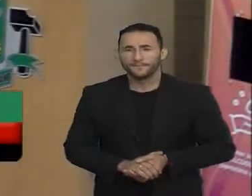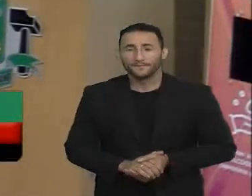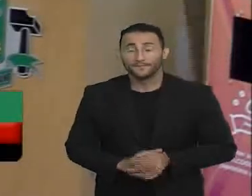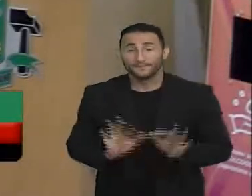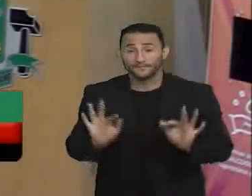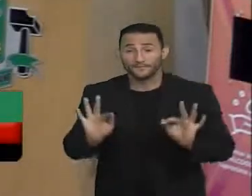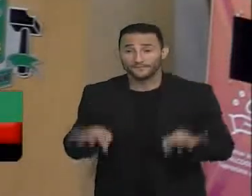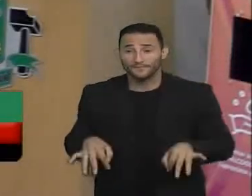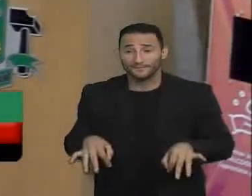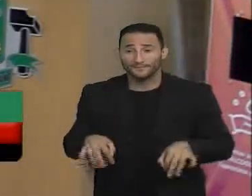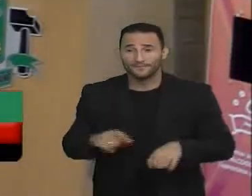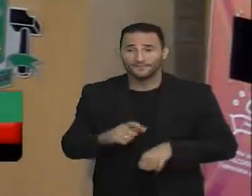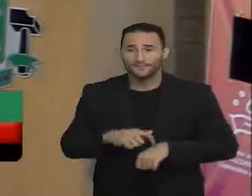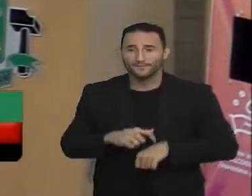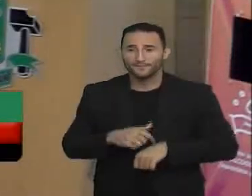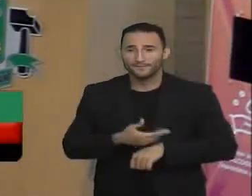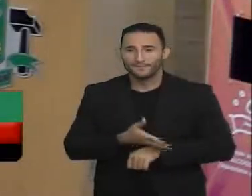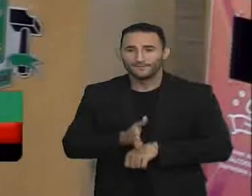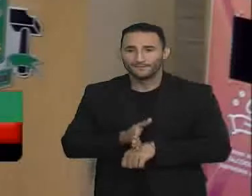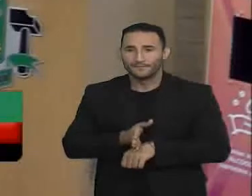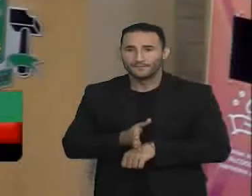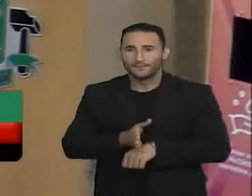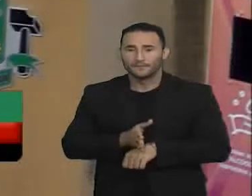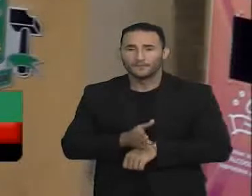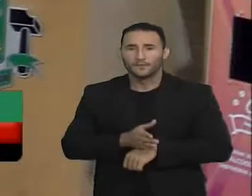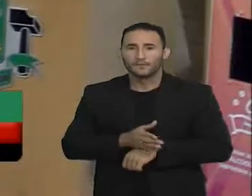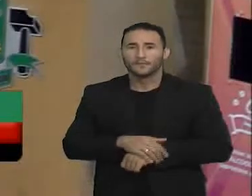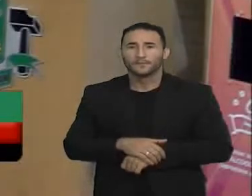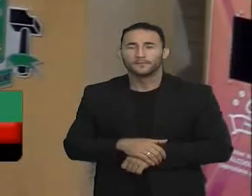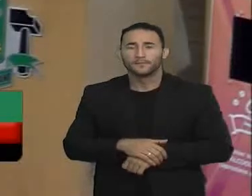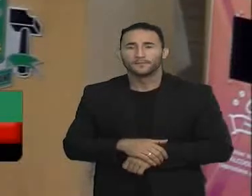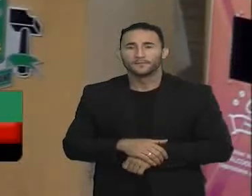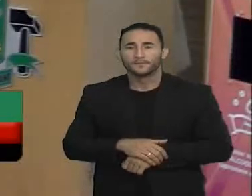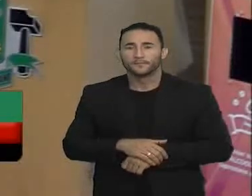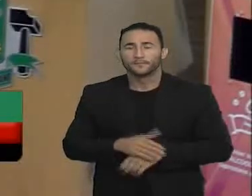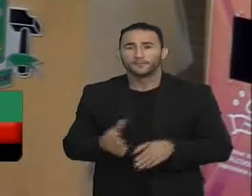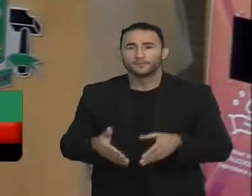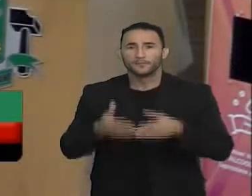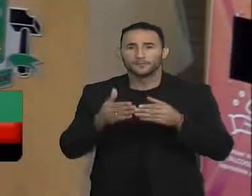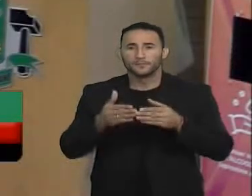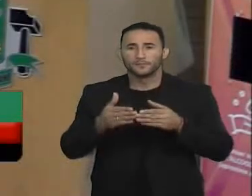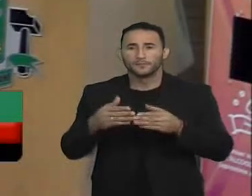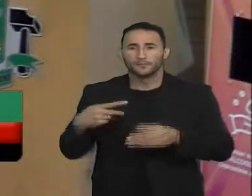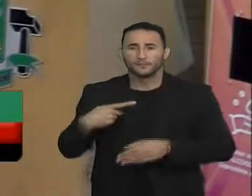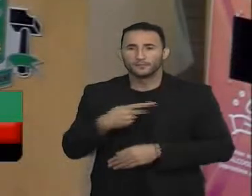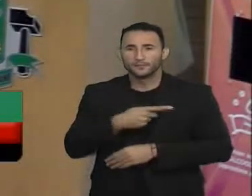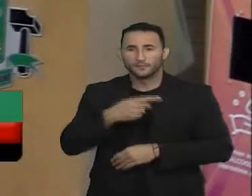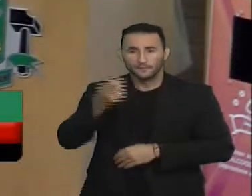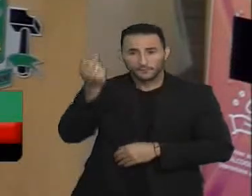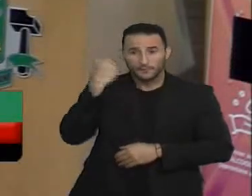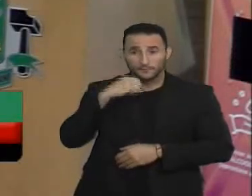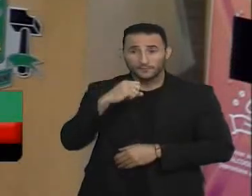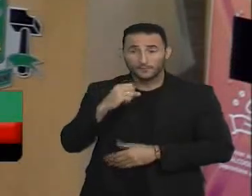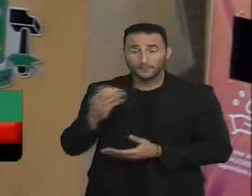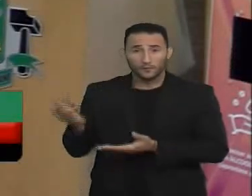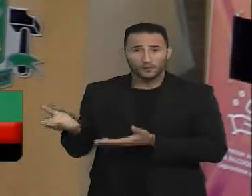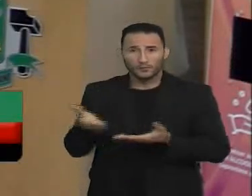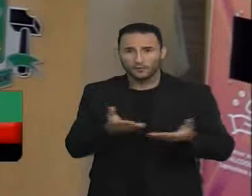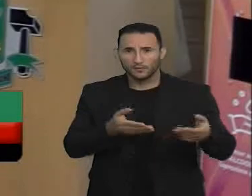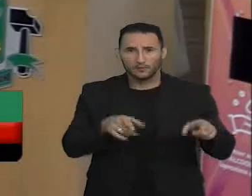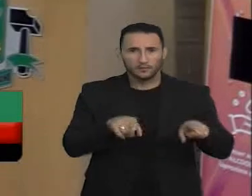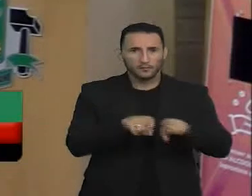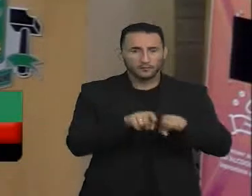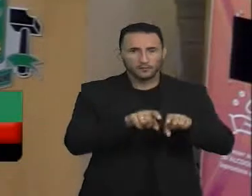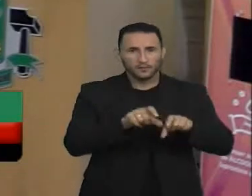Encerrado o tempo. A pedido da vereadora e pastora Cristiane, também estamos convidando o César para vir fazer parte da